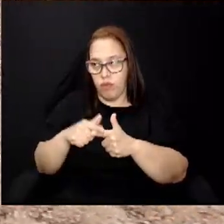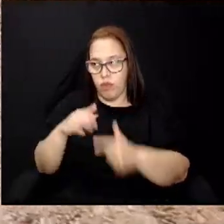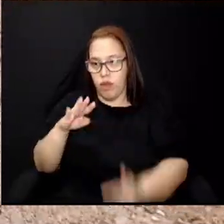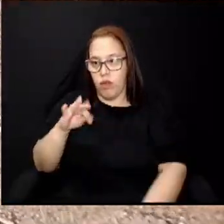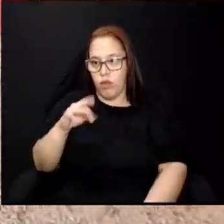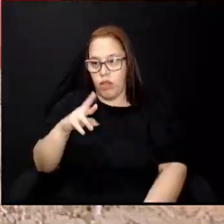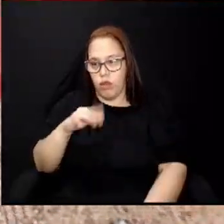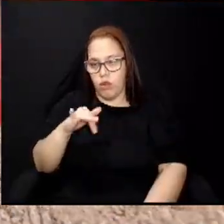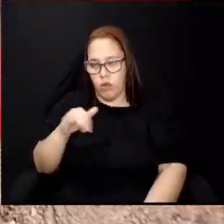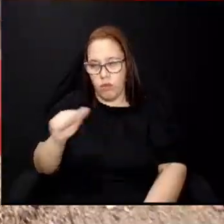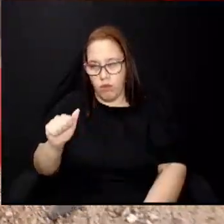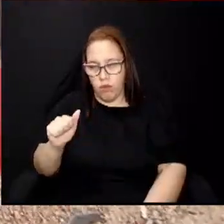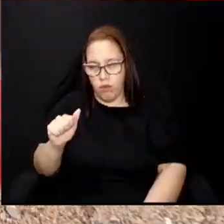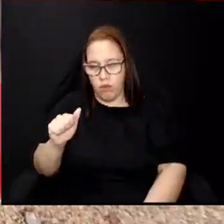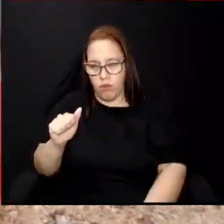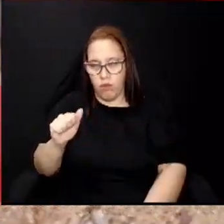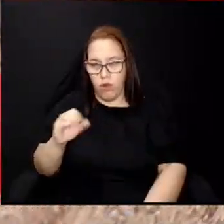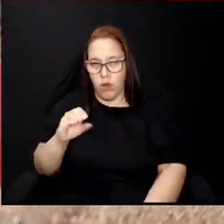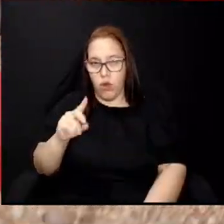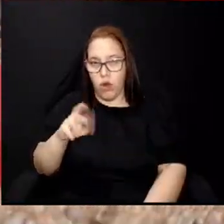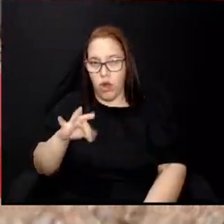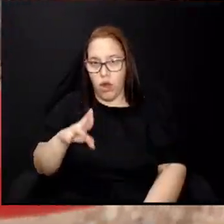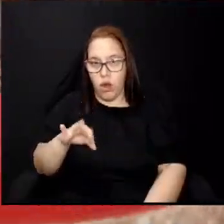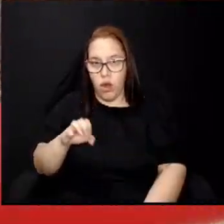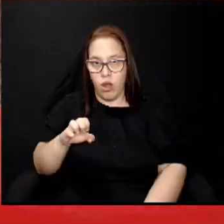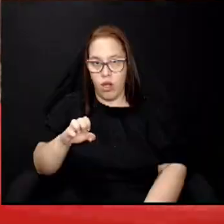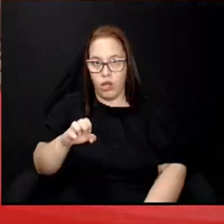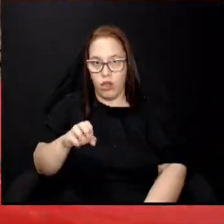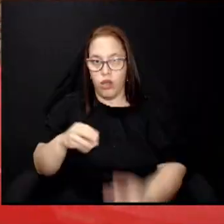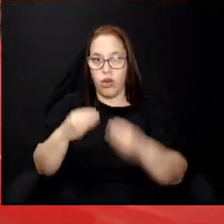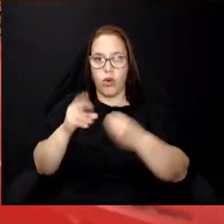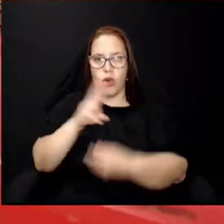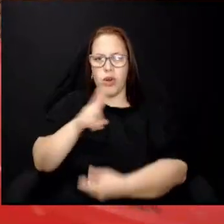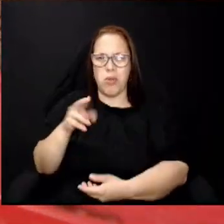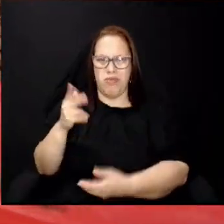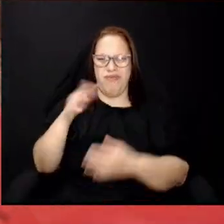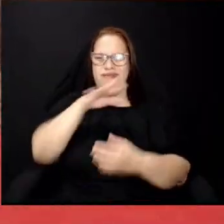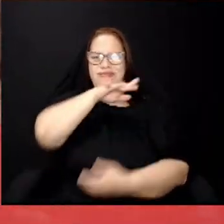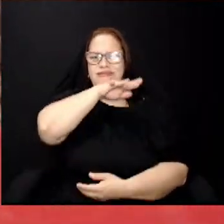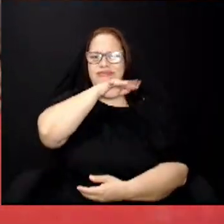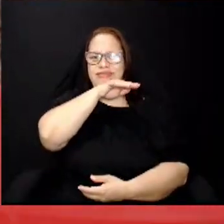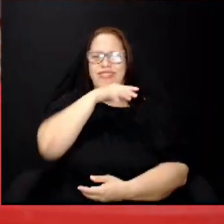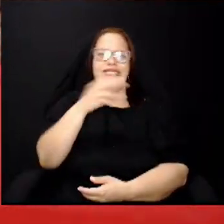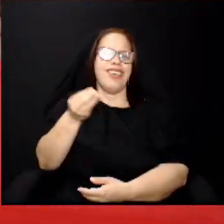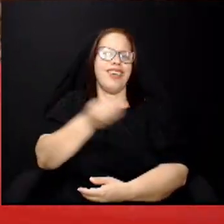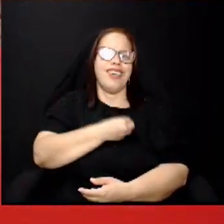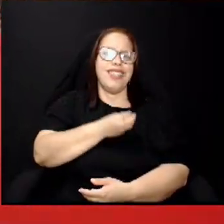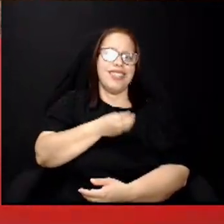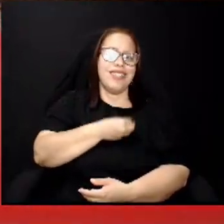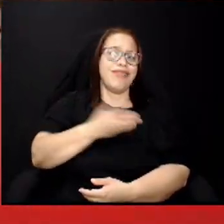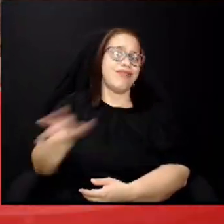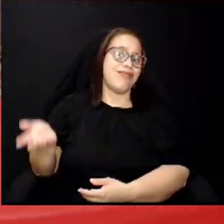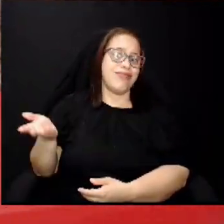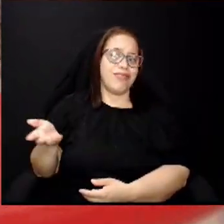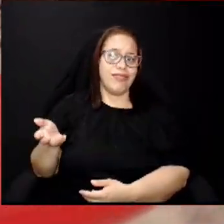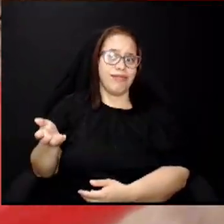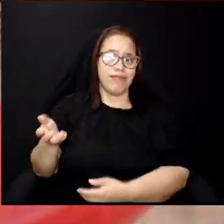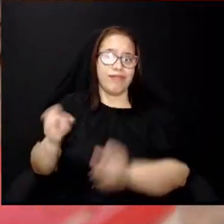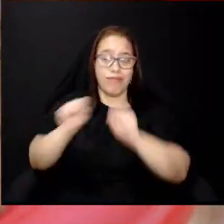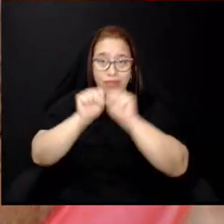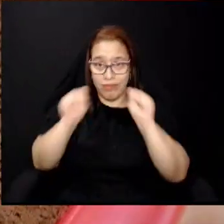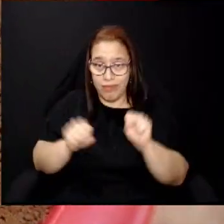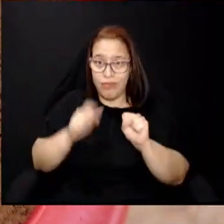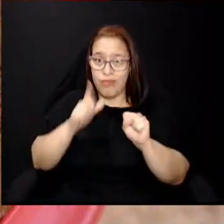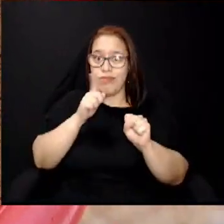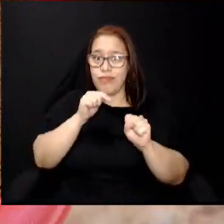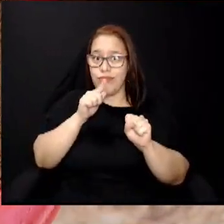de coloide, ela funciona como um coloide, olha que nome horroroso, né? E a gente vivia isso aí, né? Sistema de água, como eu faço uma água que não vai